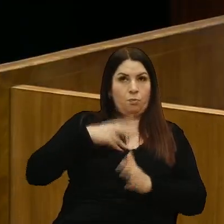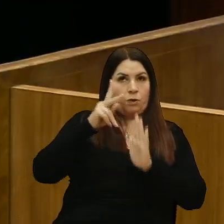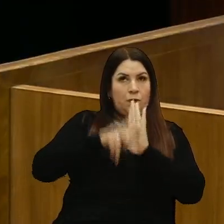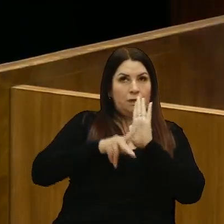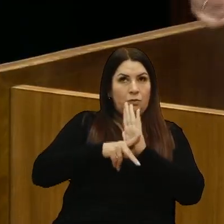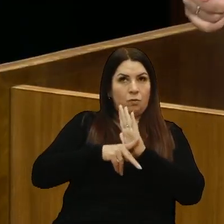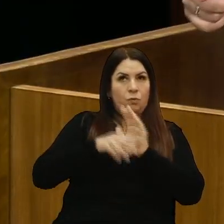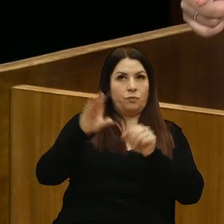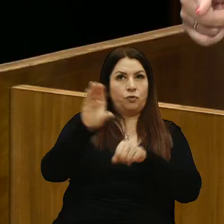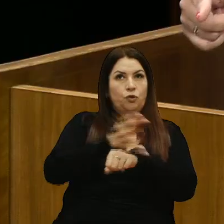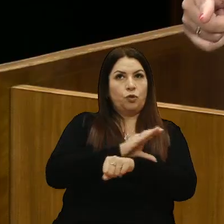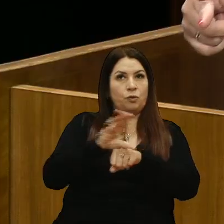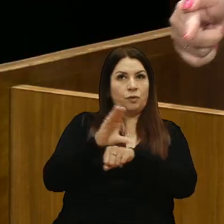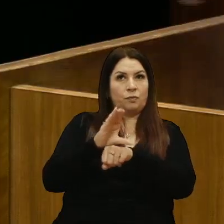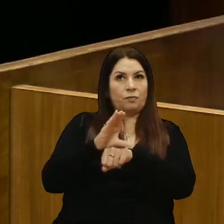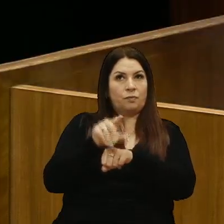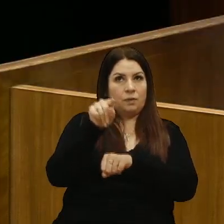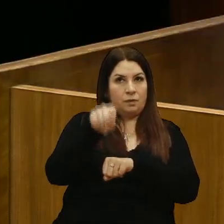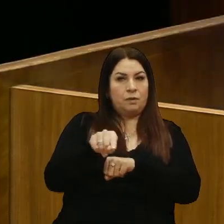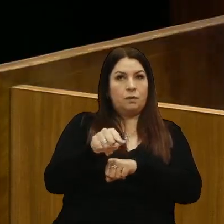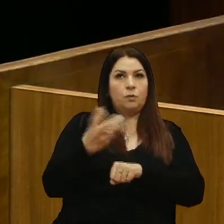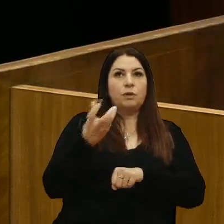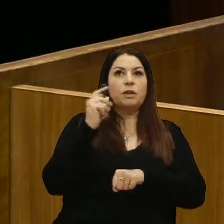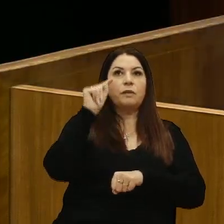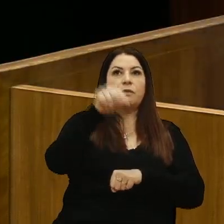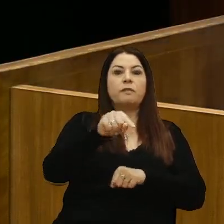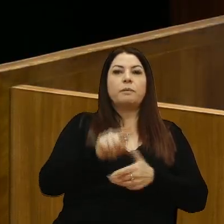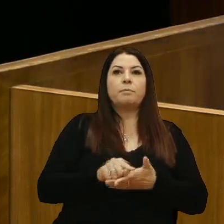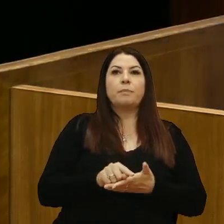projeto é constitucional e eu quero que venha